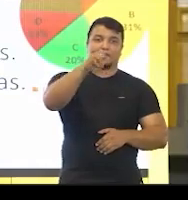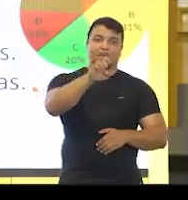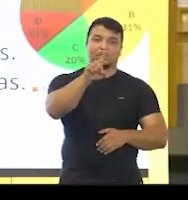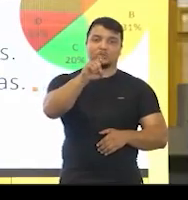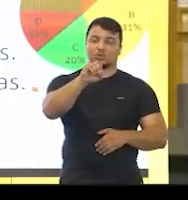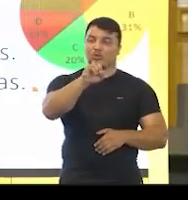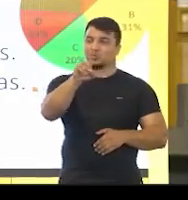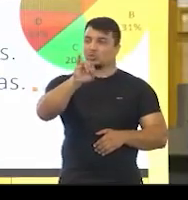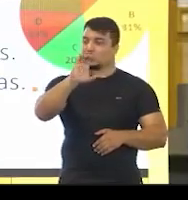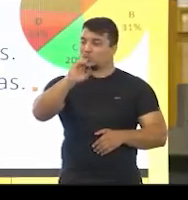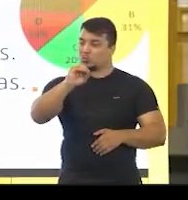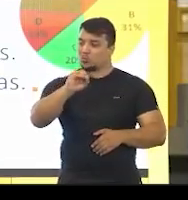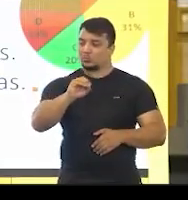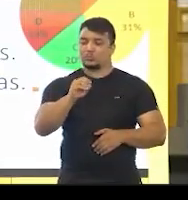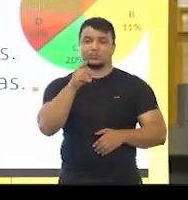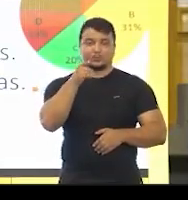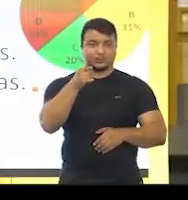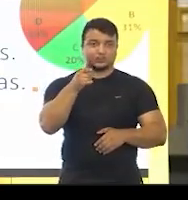Mesozoico, 2 pontos.